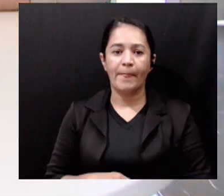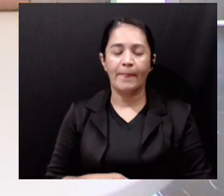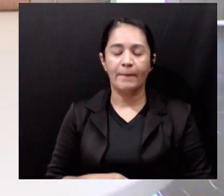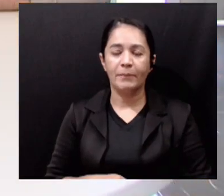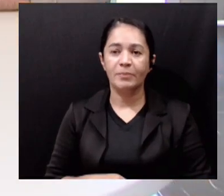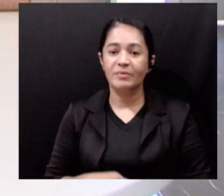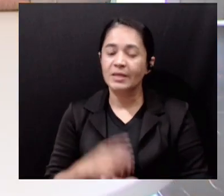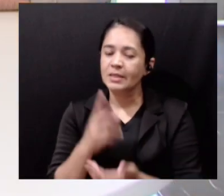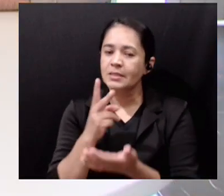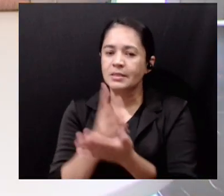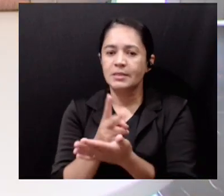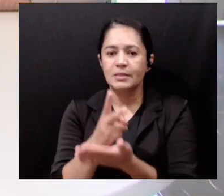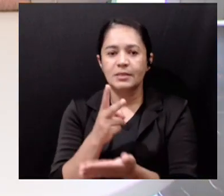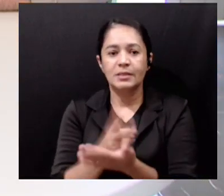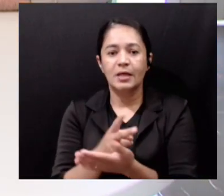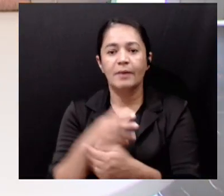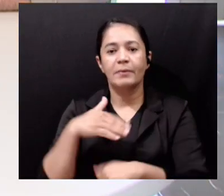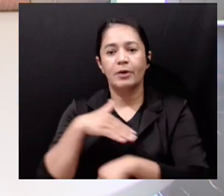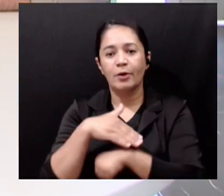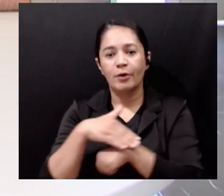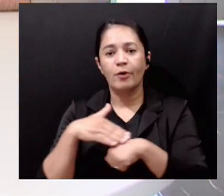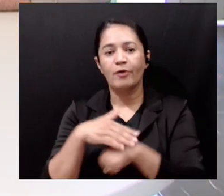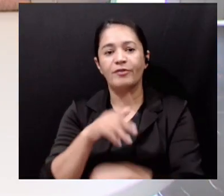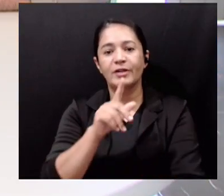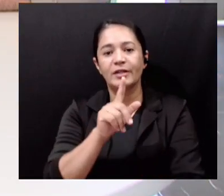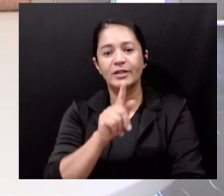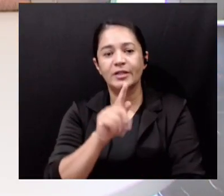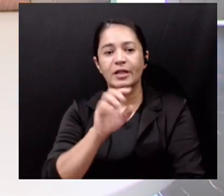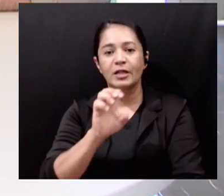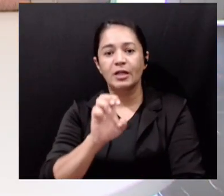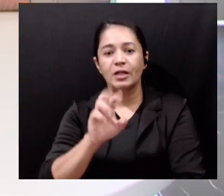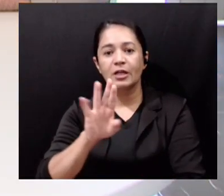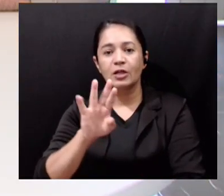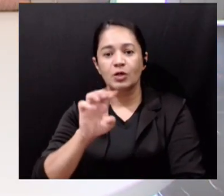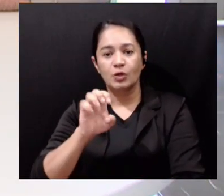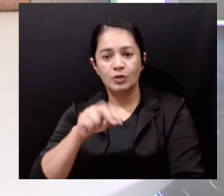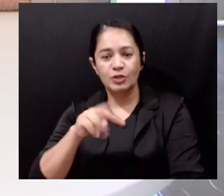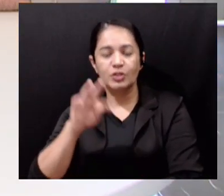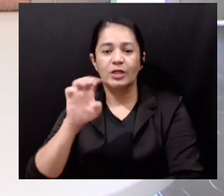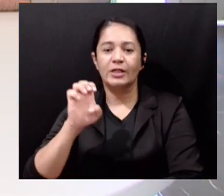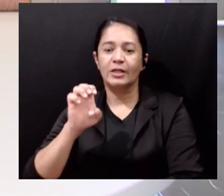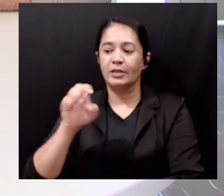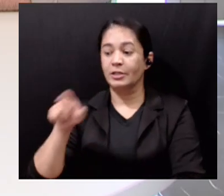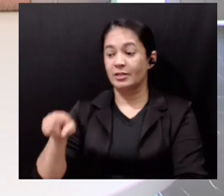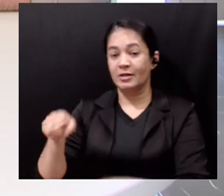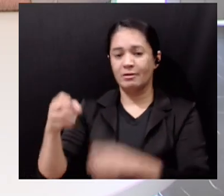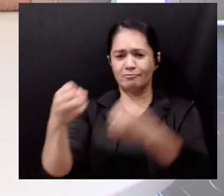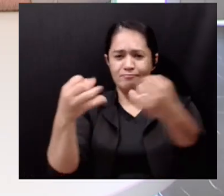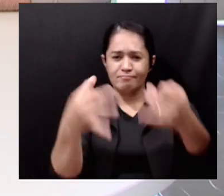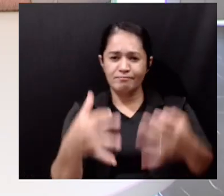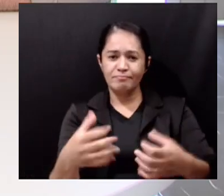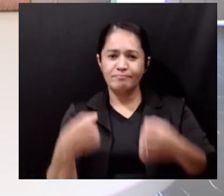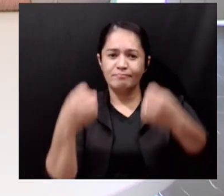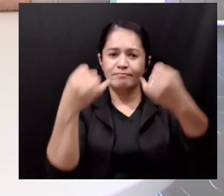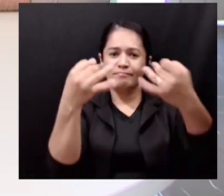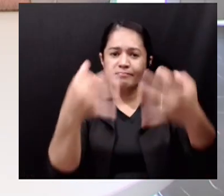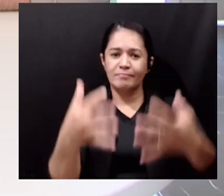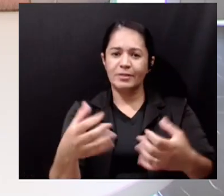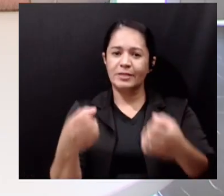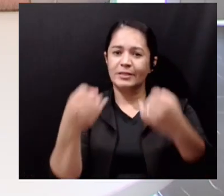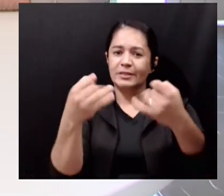gerente para que o gerente exponha a ele todas as opções que ele tem, né, e escolher aquela que é